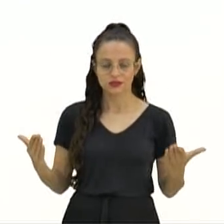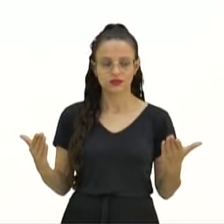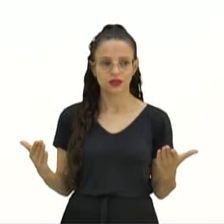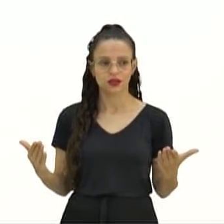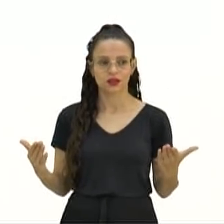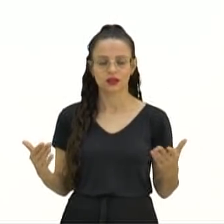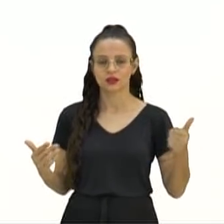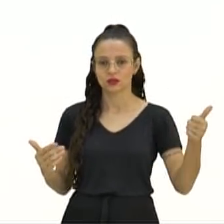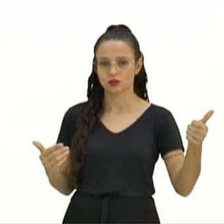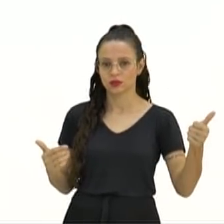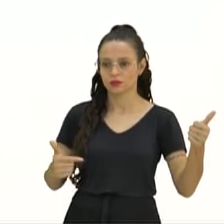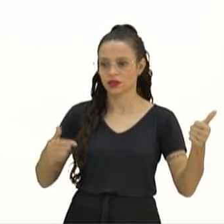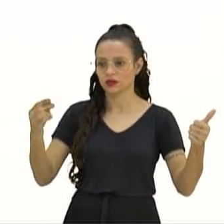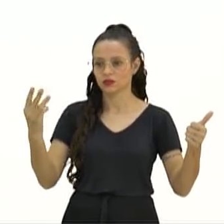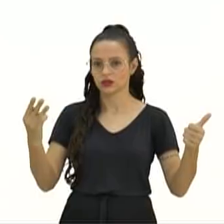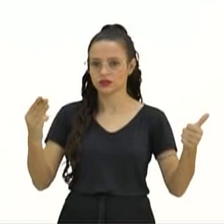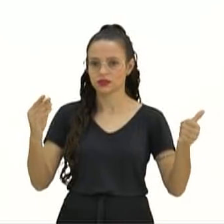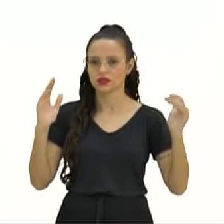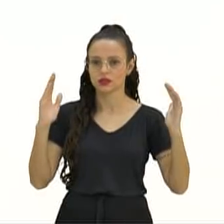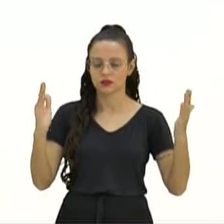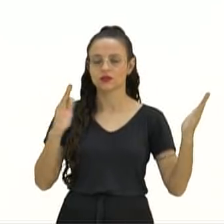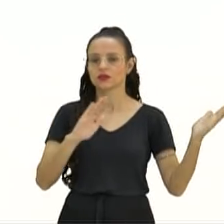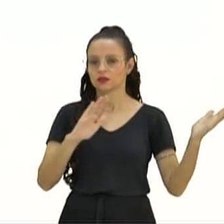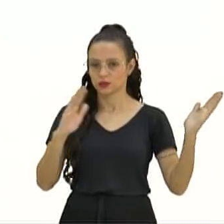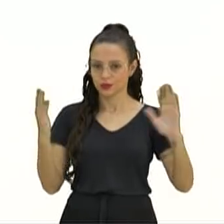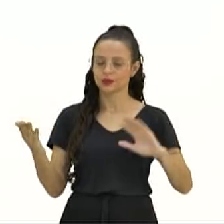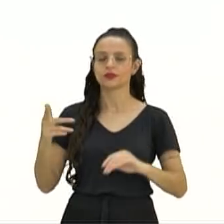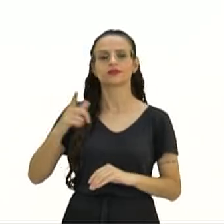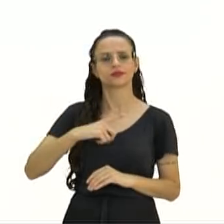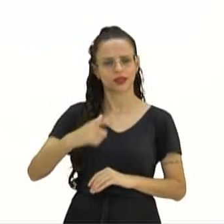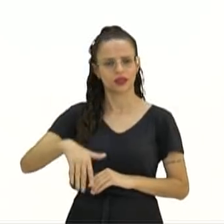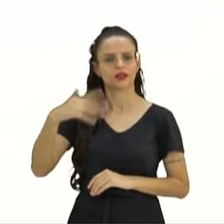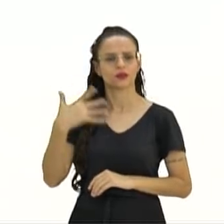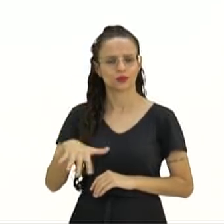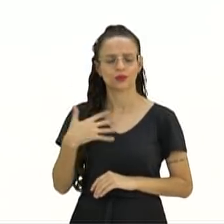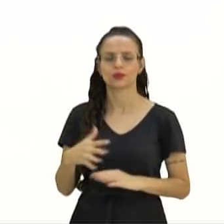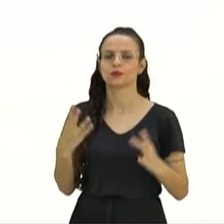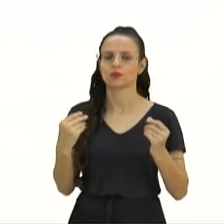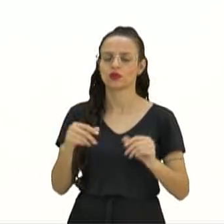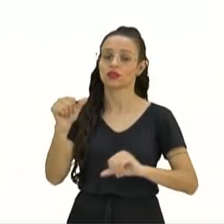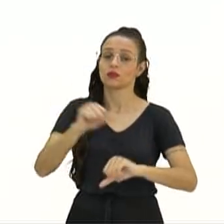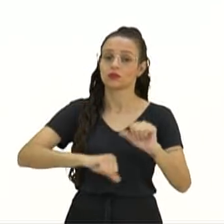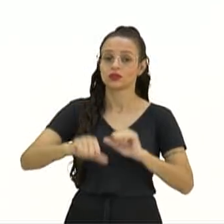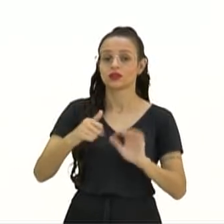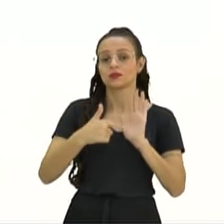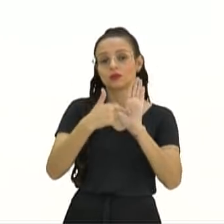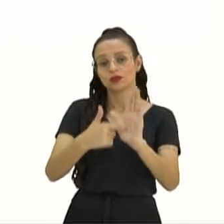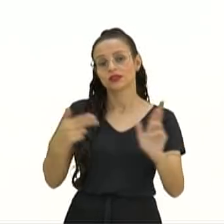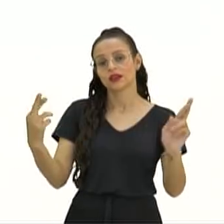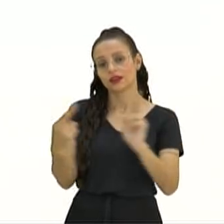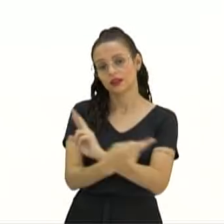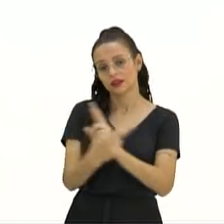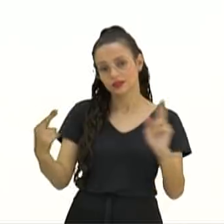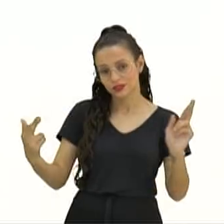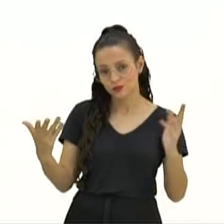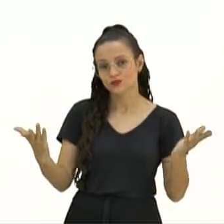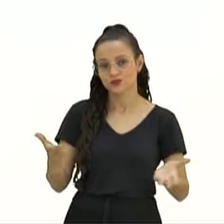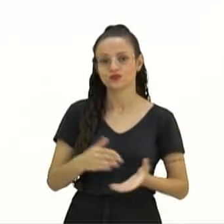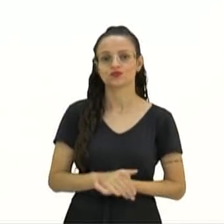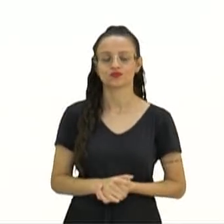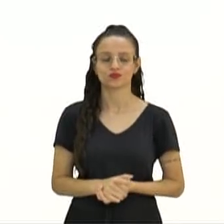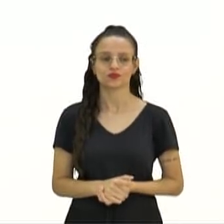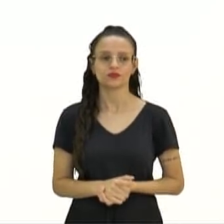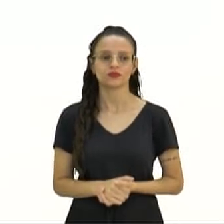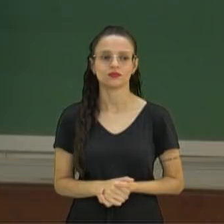do primeiro para o último quadro, eu tenho mudanças bastante significativas que mostram a relação da sociedade com a